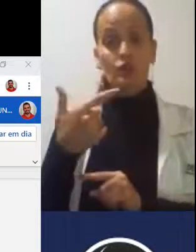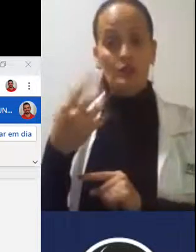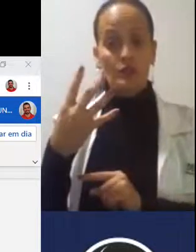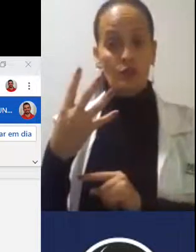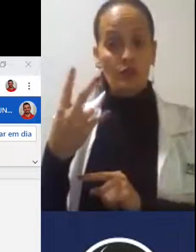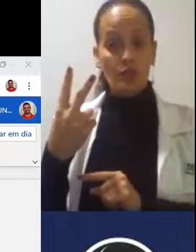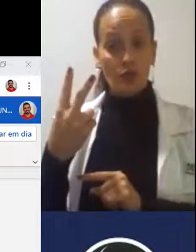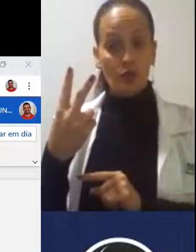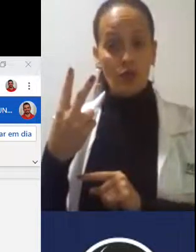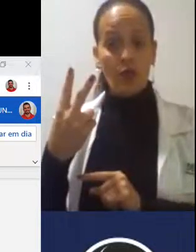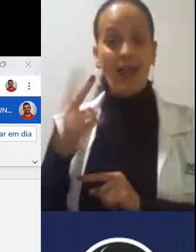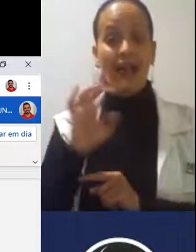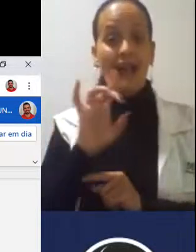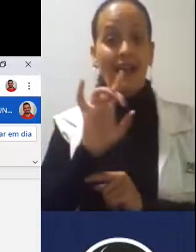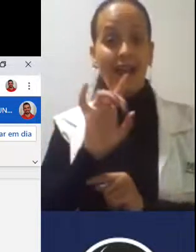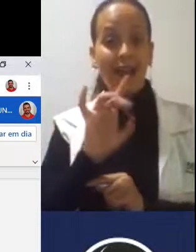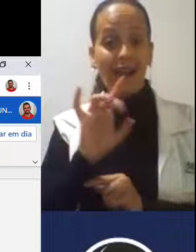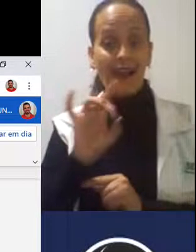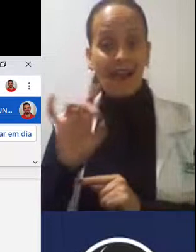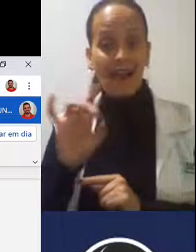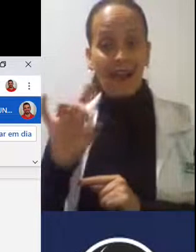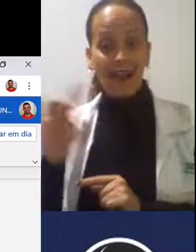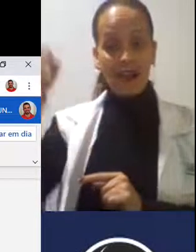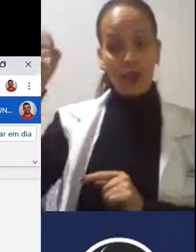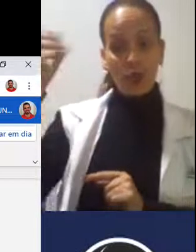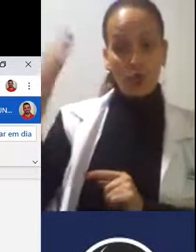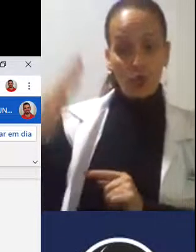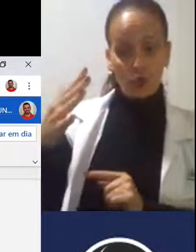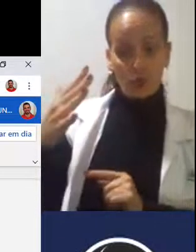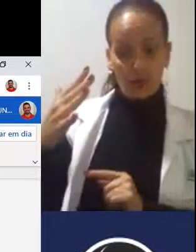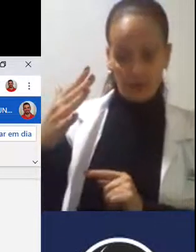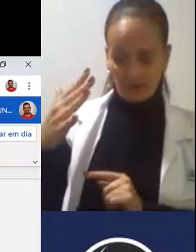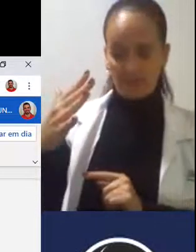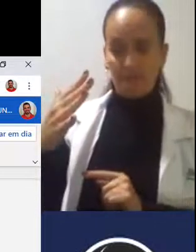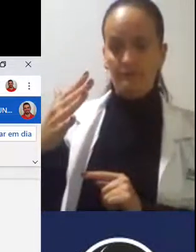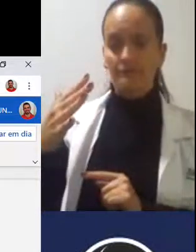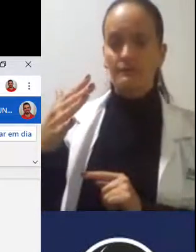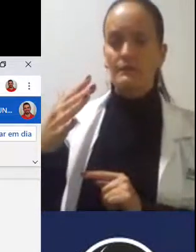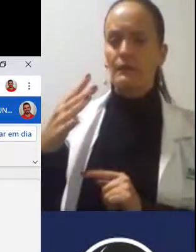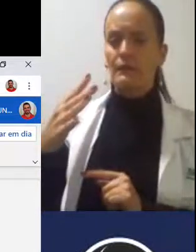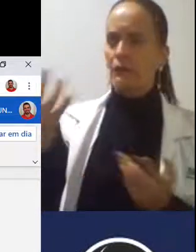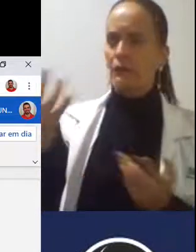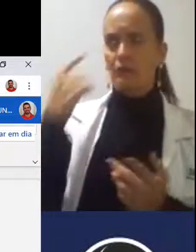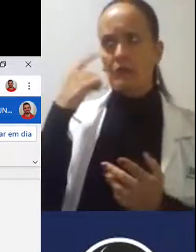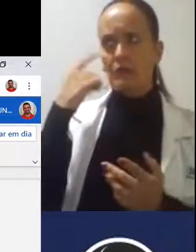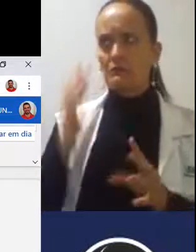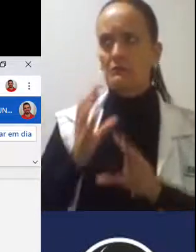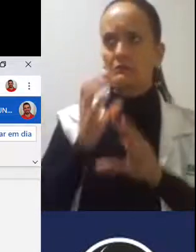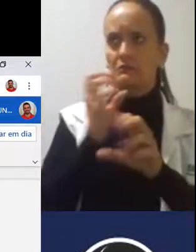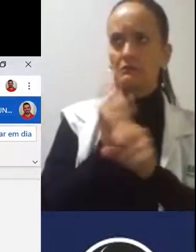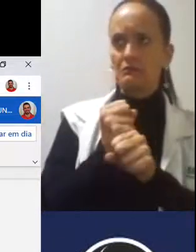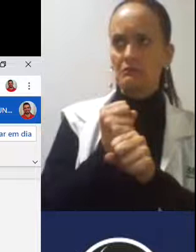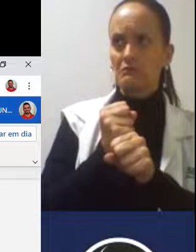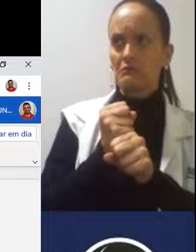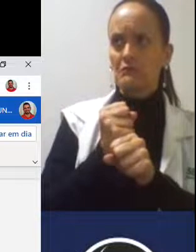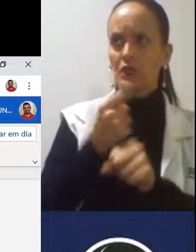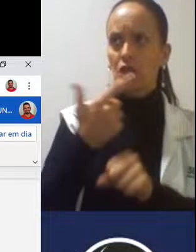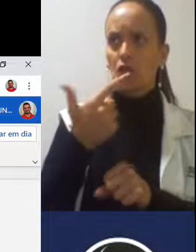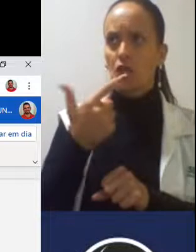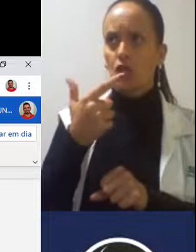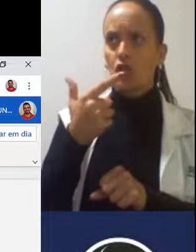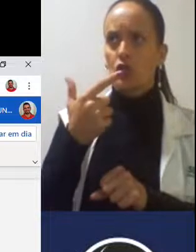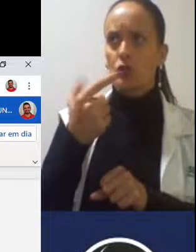lâmpada, certo? Ah, professor, então quer dizer que o total de resistência que a gente tem lá é de